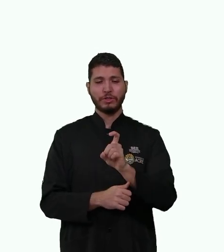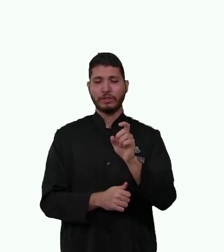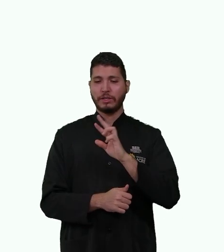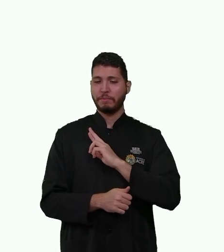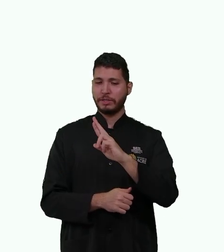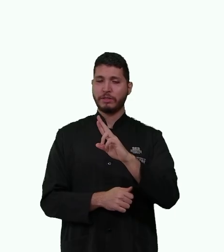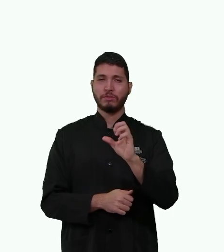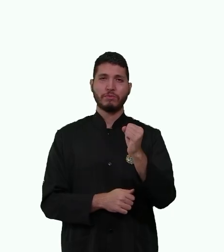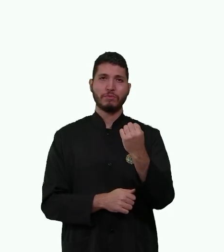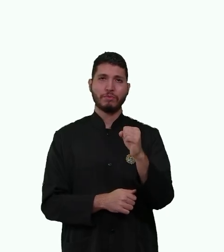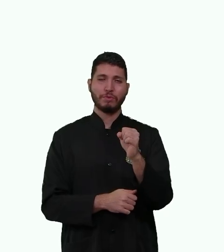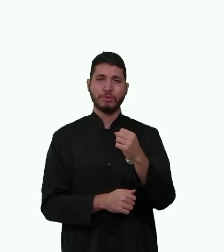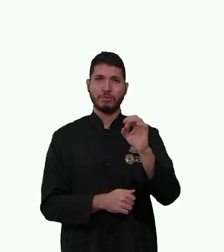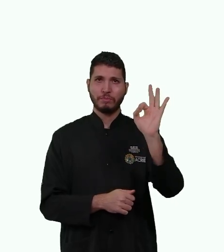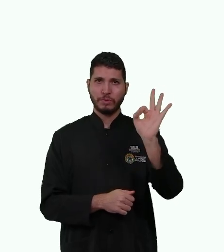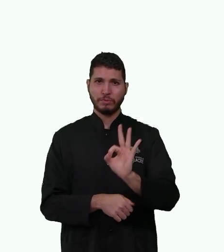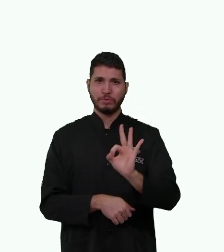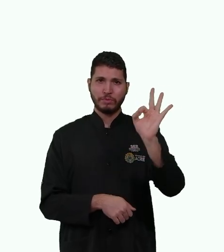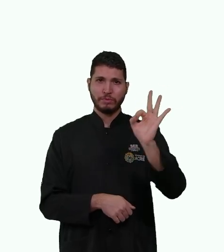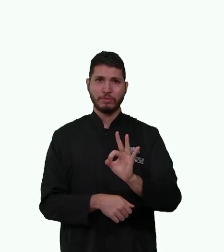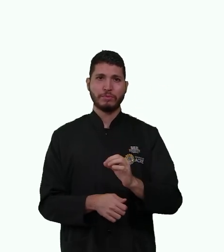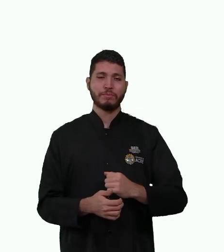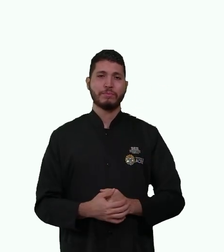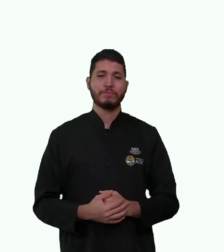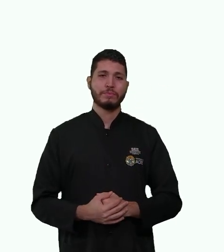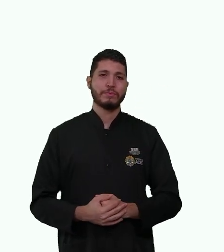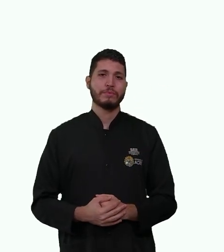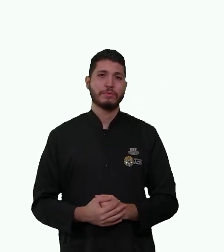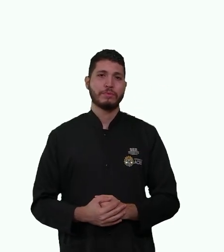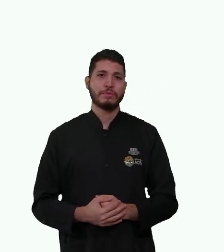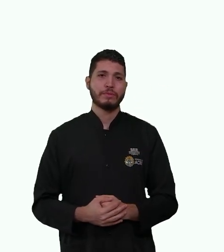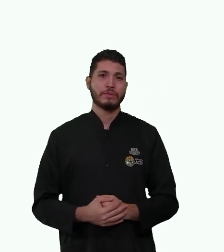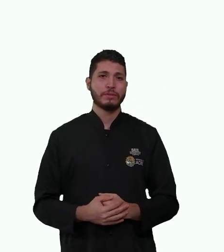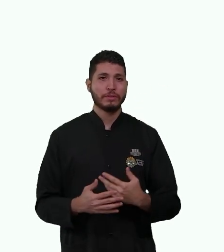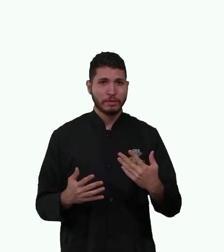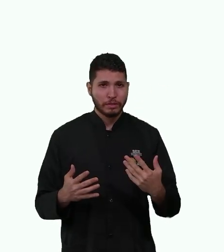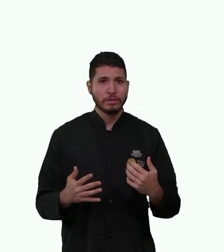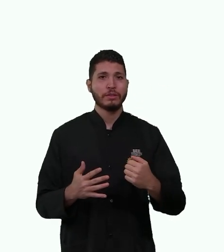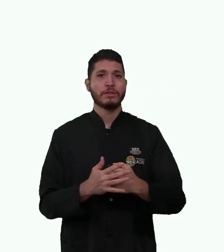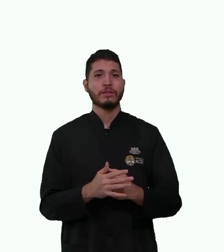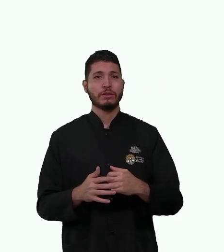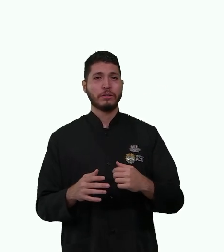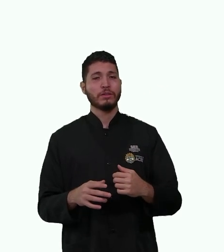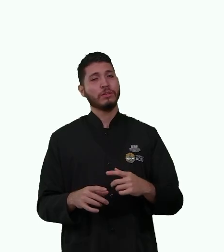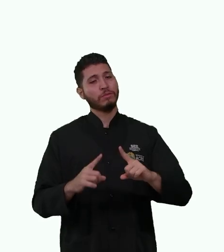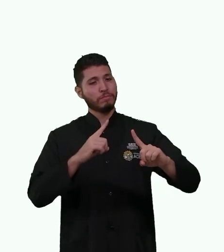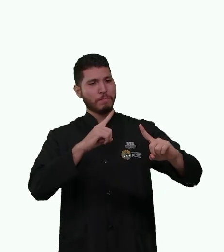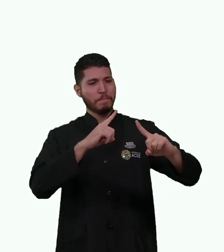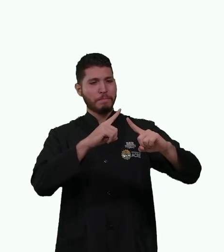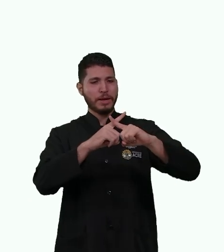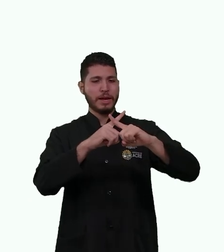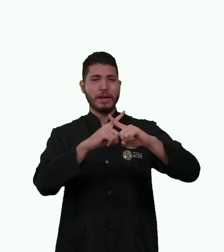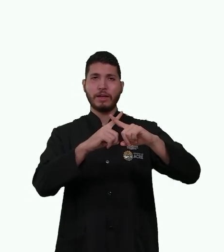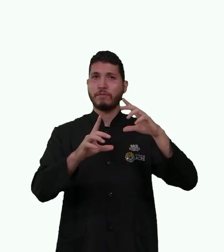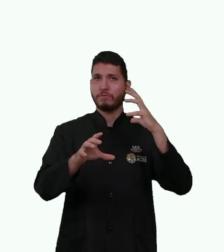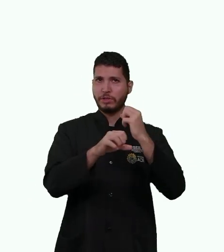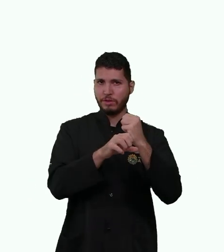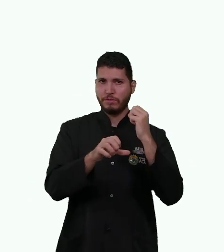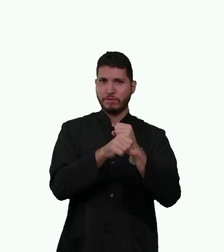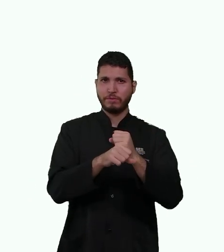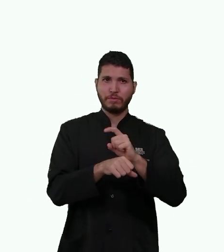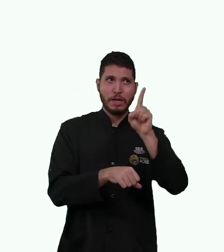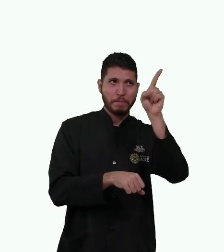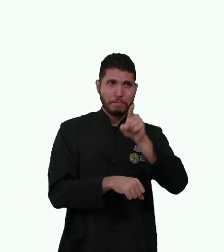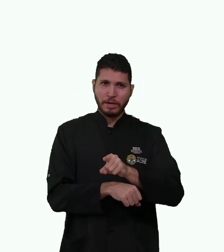E aí, aqui na regra de 3 simples, a gente diz que a gente multiplica cruzado, tá? Multiplica em X. Então, eu vou